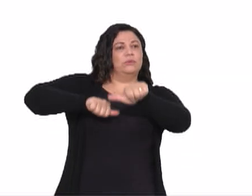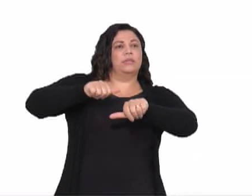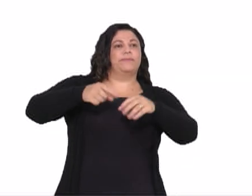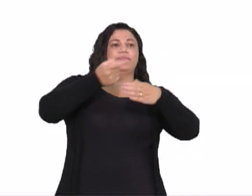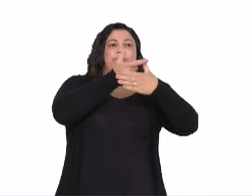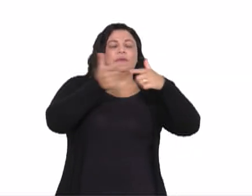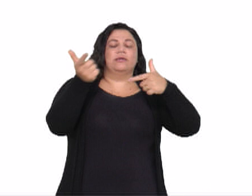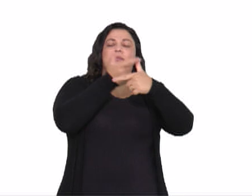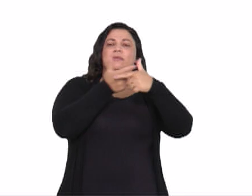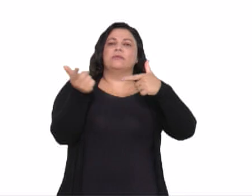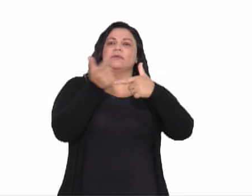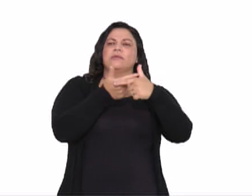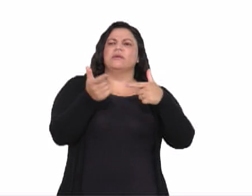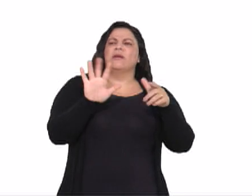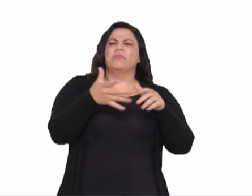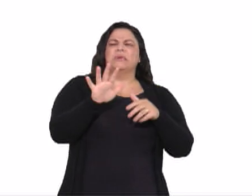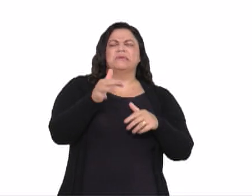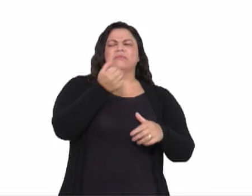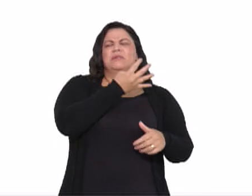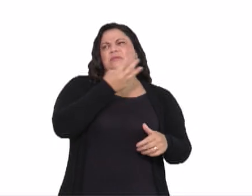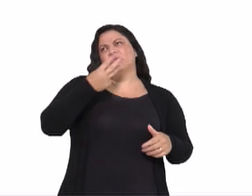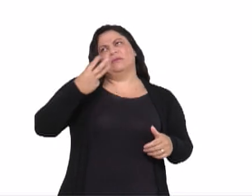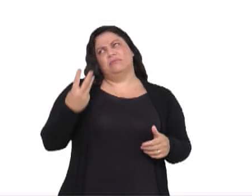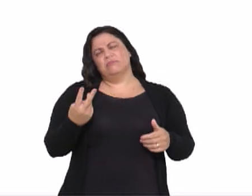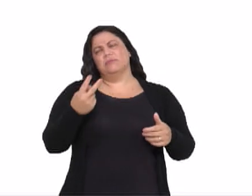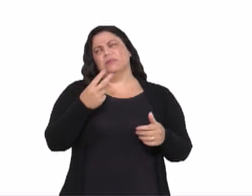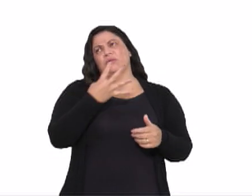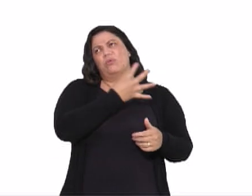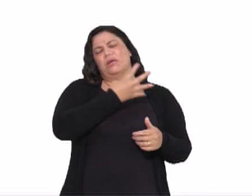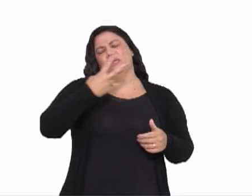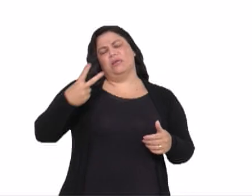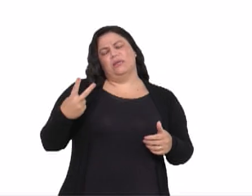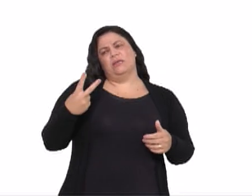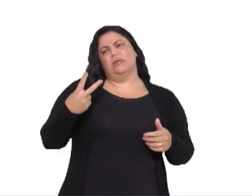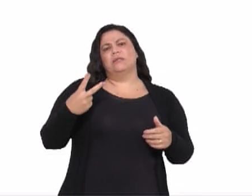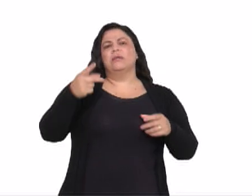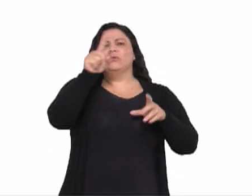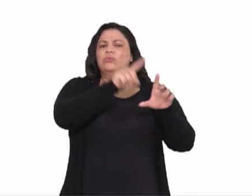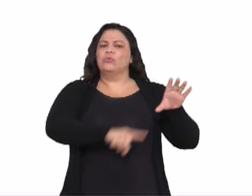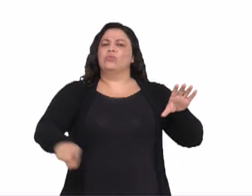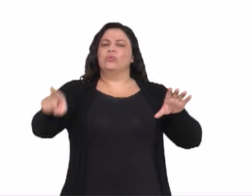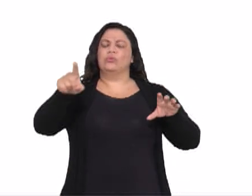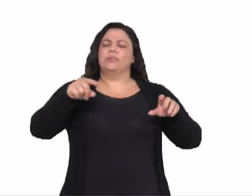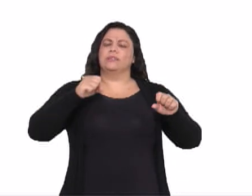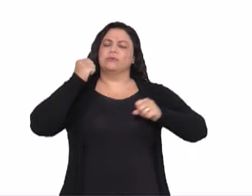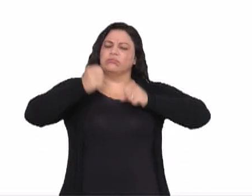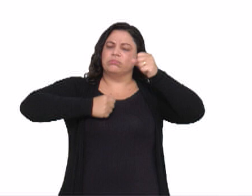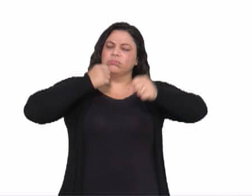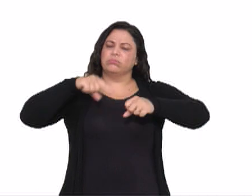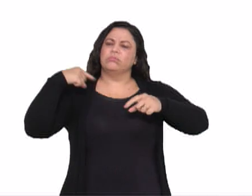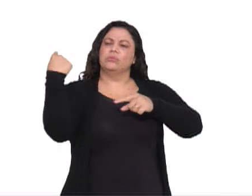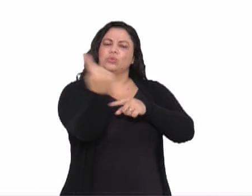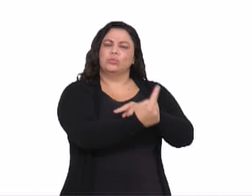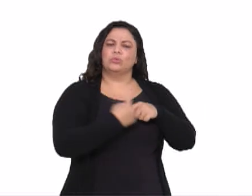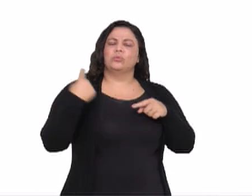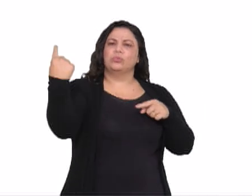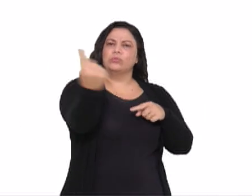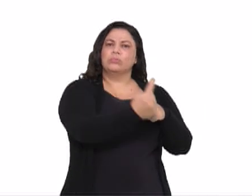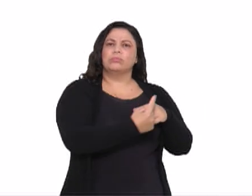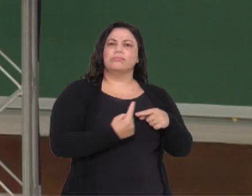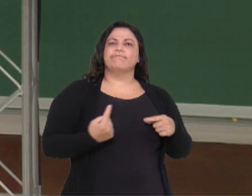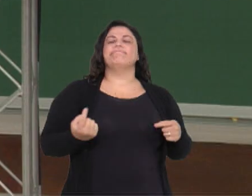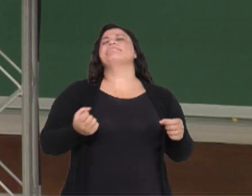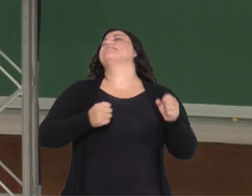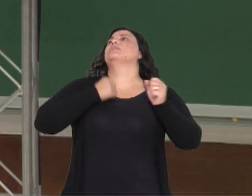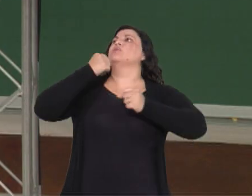dar aproximadamente 42 voltas. Ele teria que fazer 41 voltas para garantir perto dos 10 mil metros, ou 42, com um pouquinho mais,